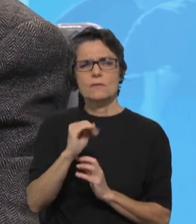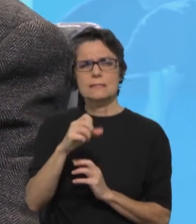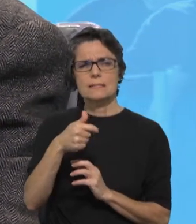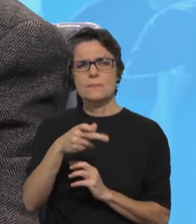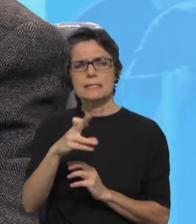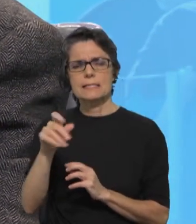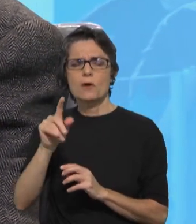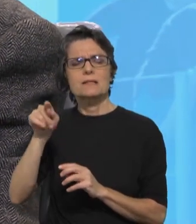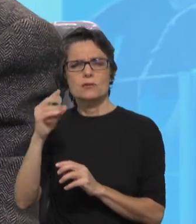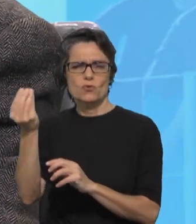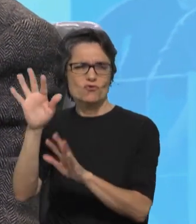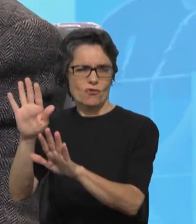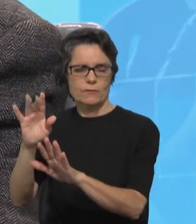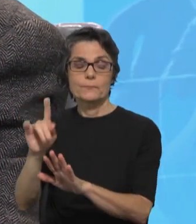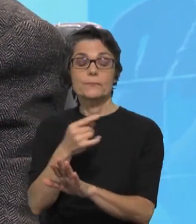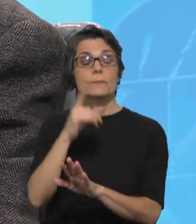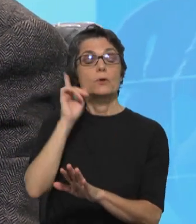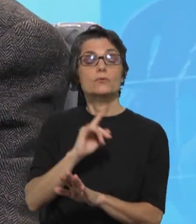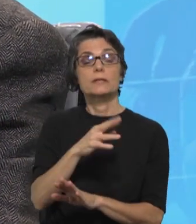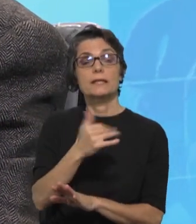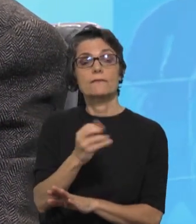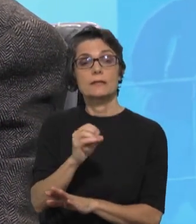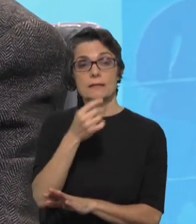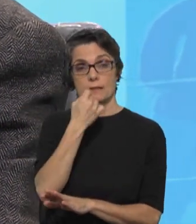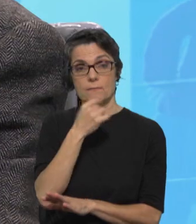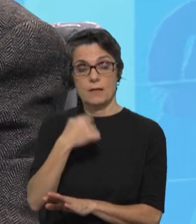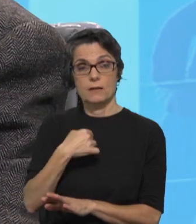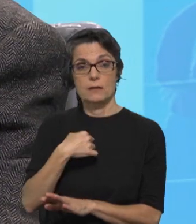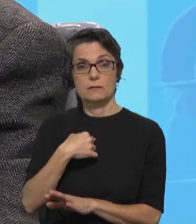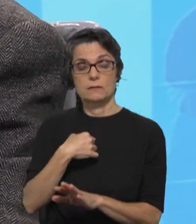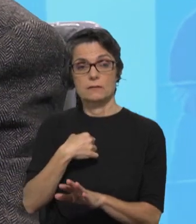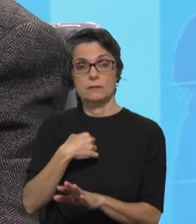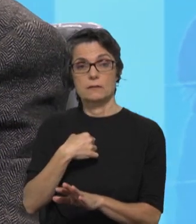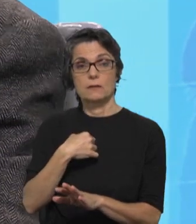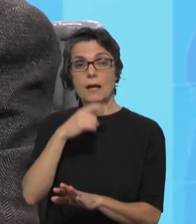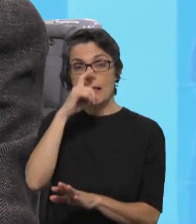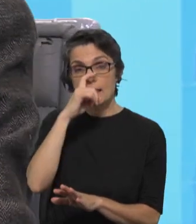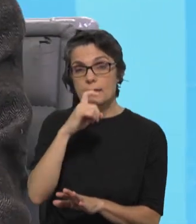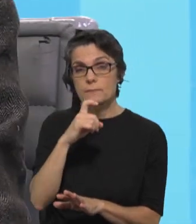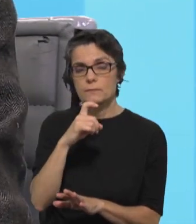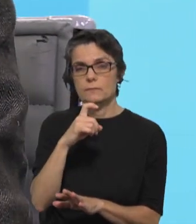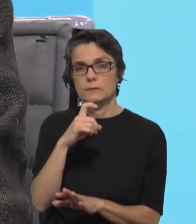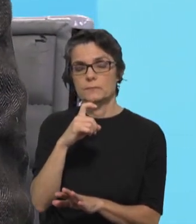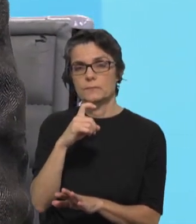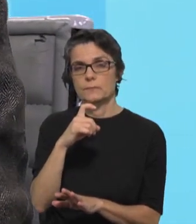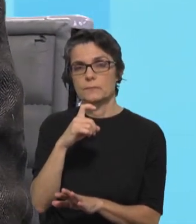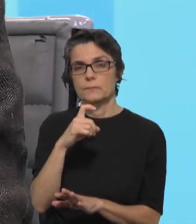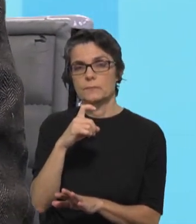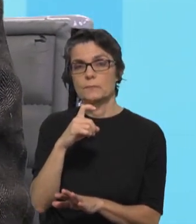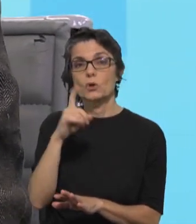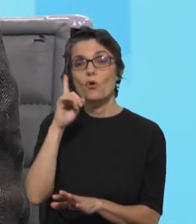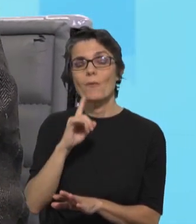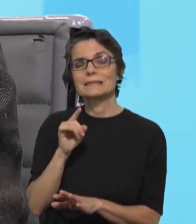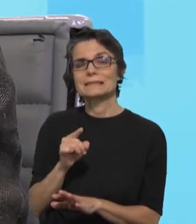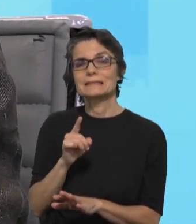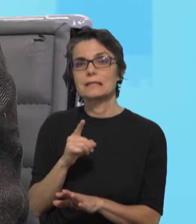no auditório, no dia 20 de maio, e eu tenho ido presente a data porque foi uma tensão